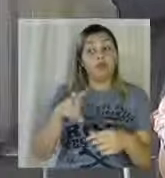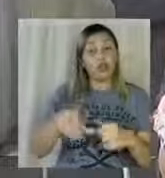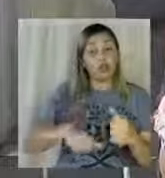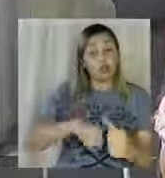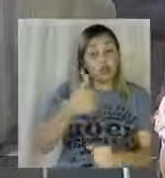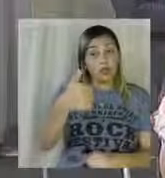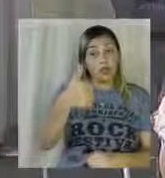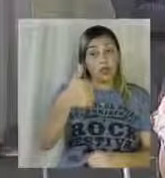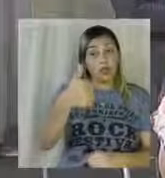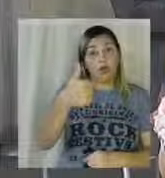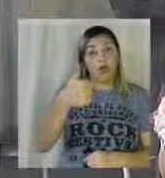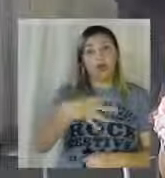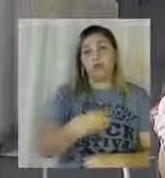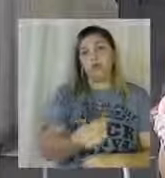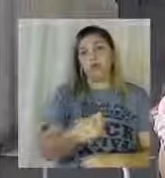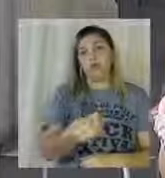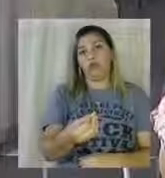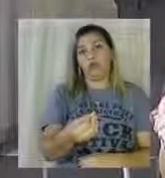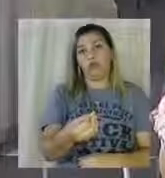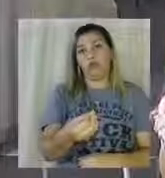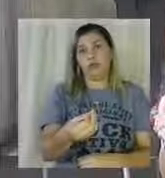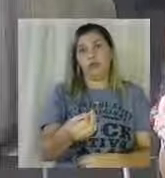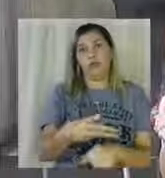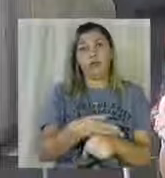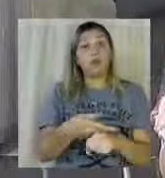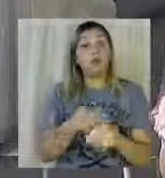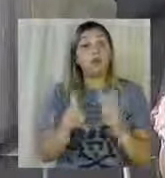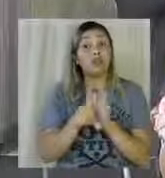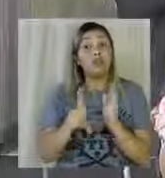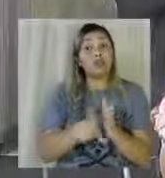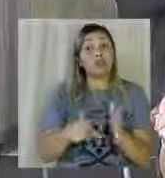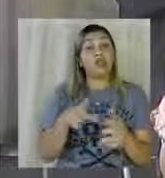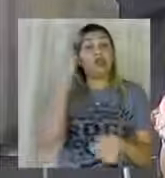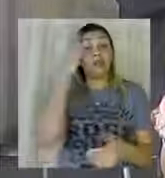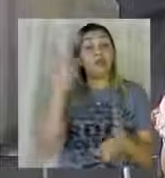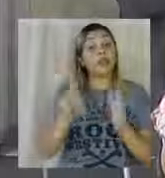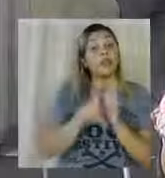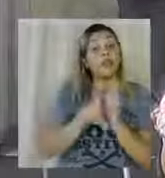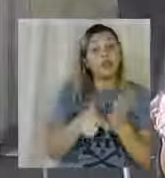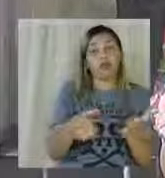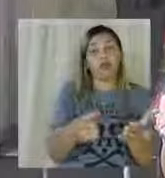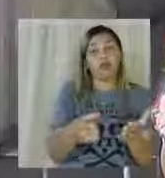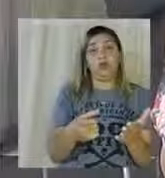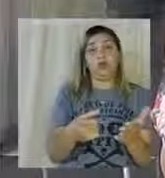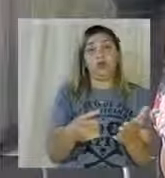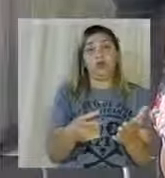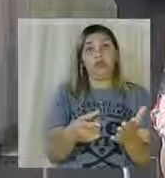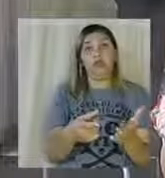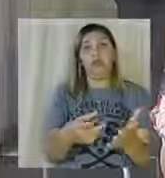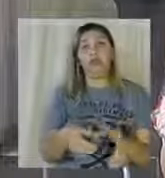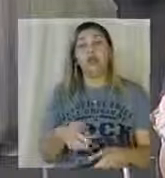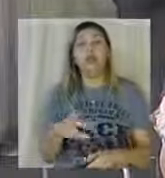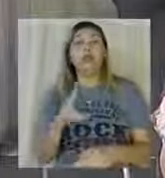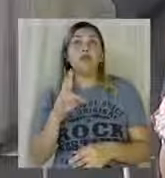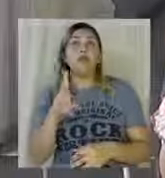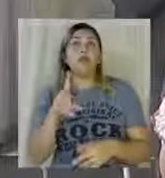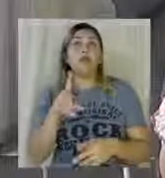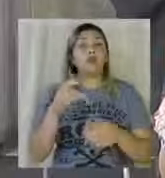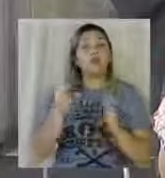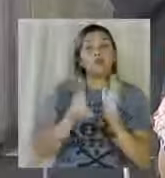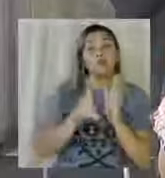não tem intérprete. A família não sabe de lei, não sabe procurar os direitos que o filho